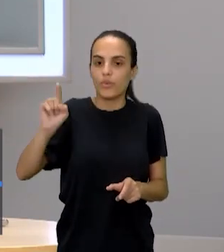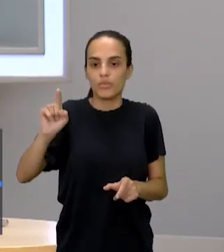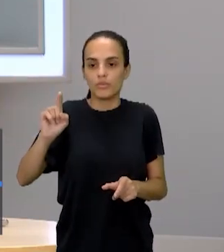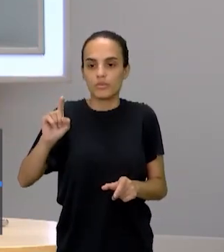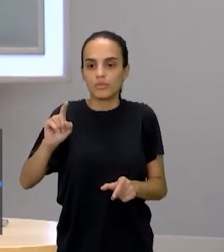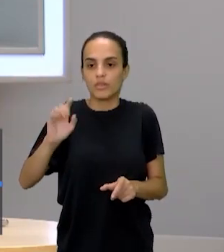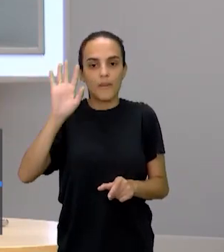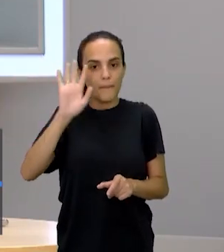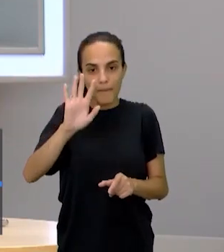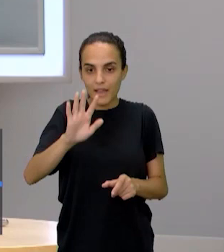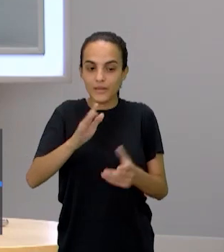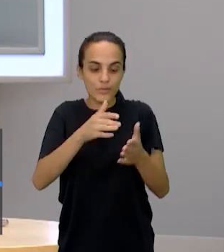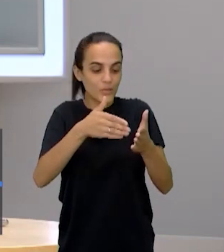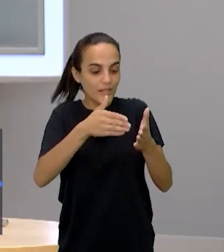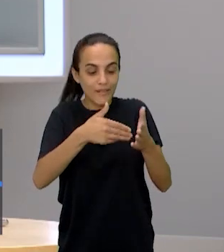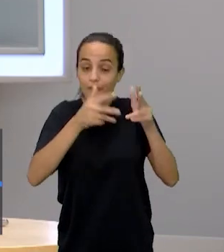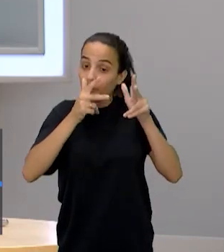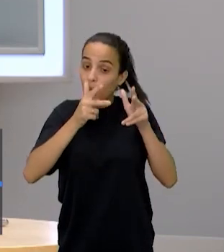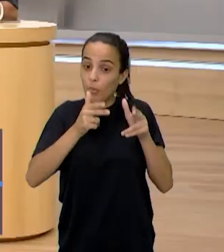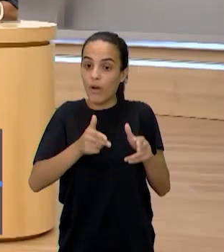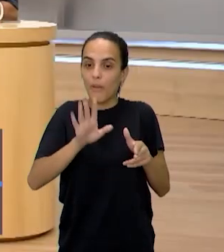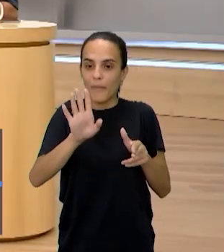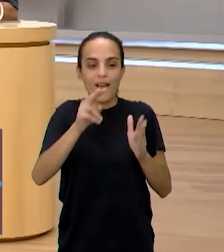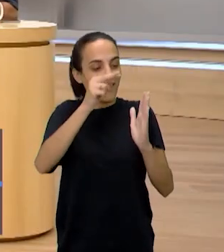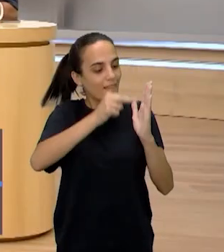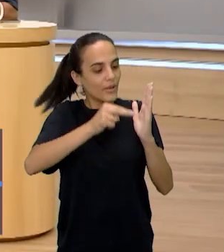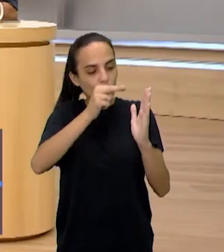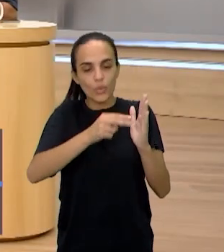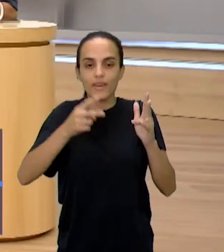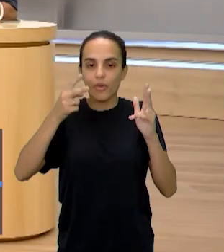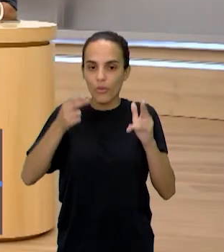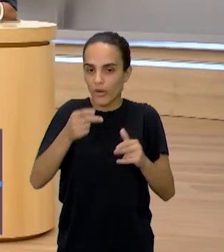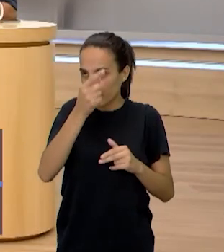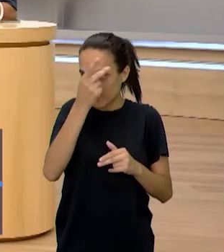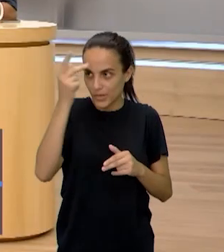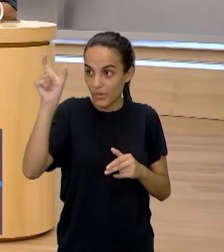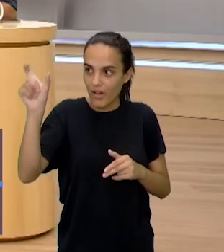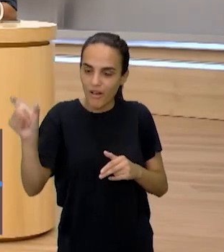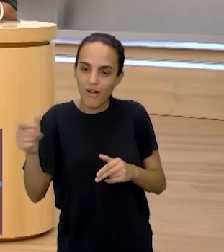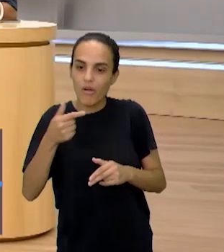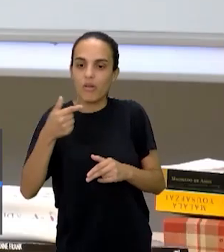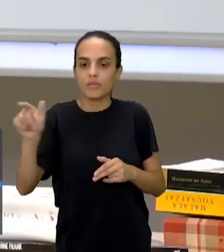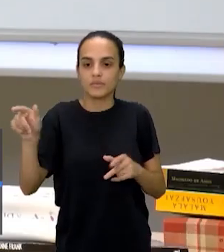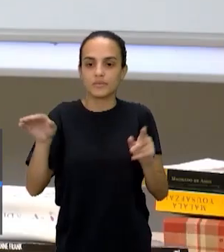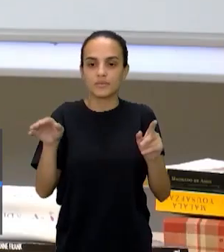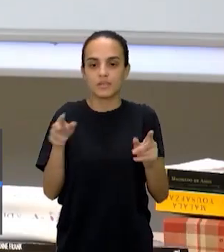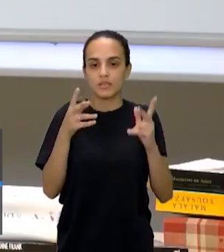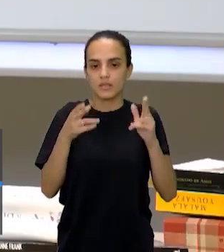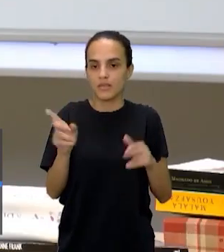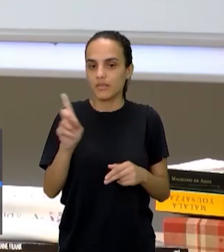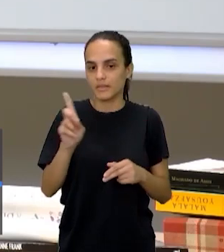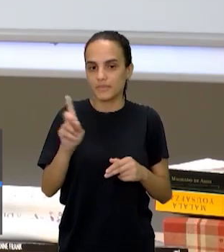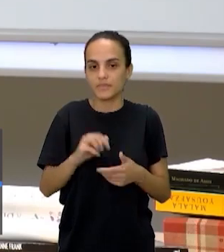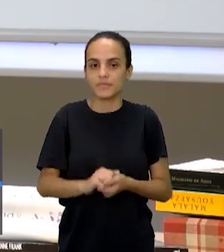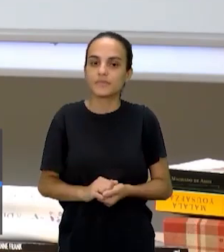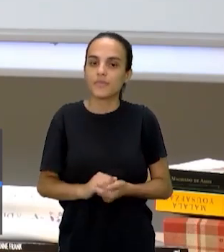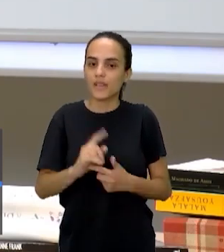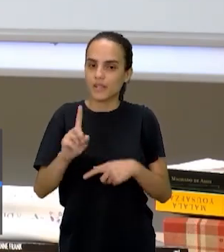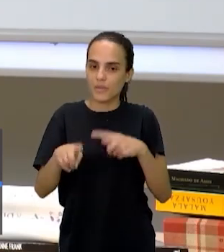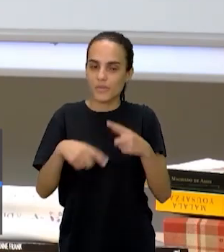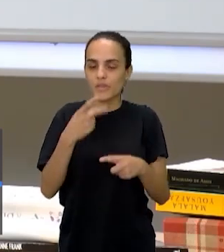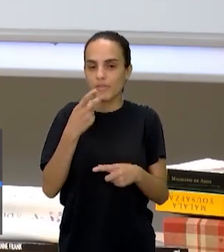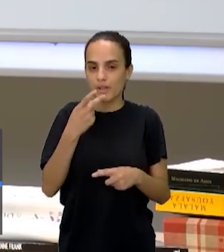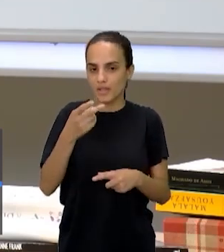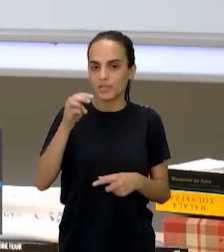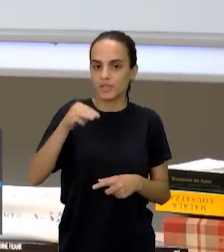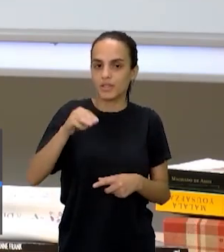é o mesmo livro, mas não é a mesma leitura. Eu vou falar depois. Eu falo sobre Machado de Assis. Lá na minha